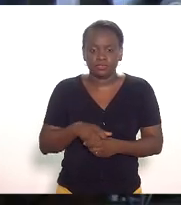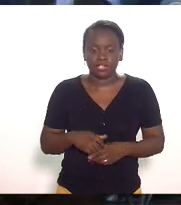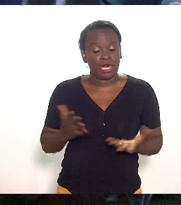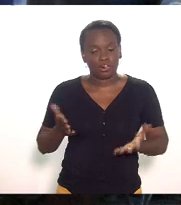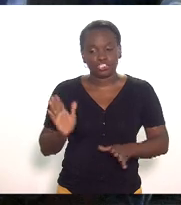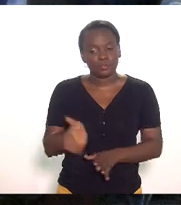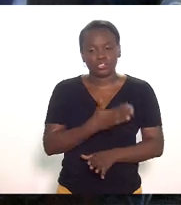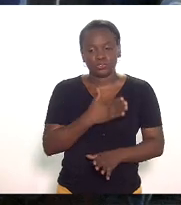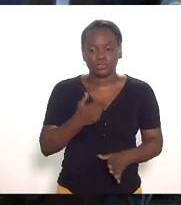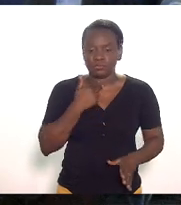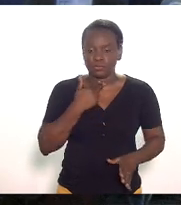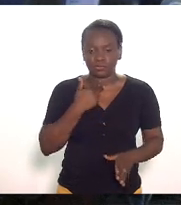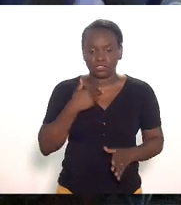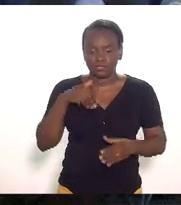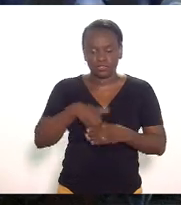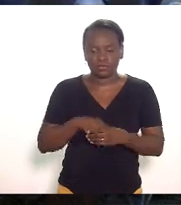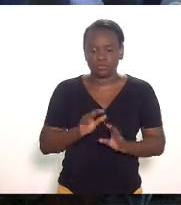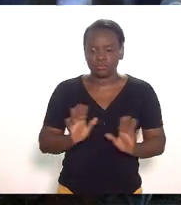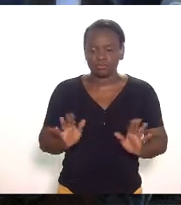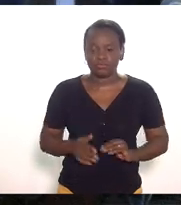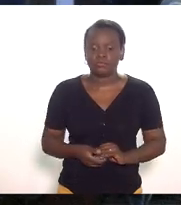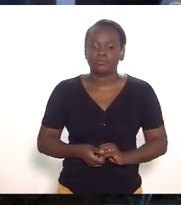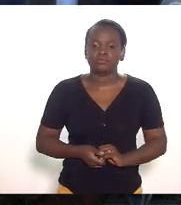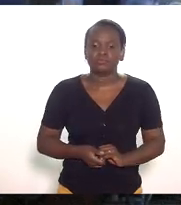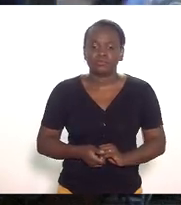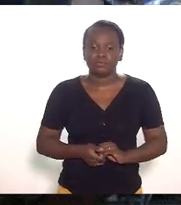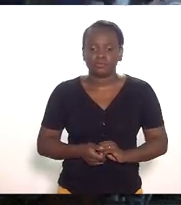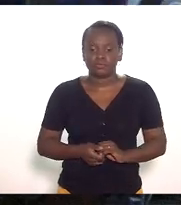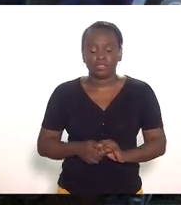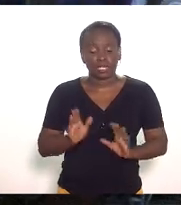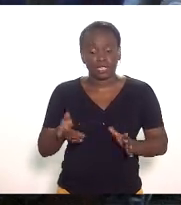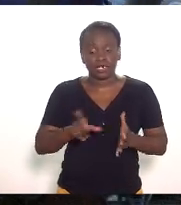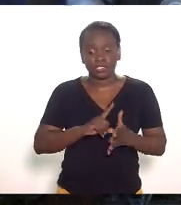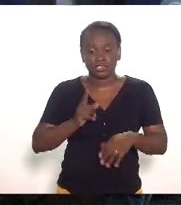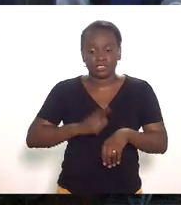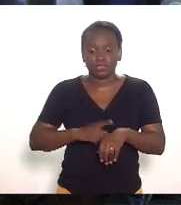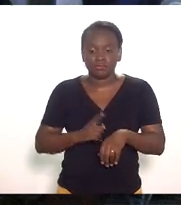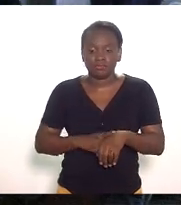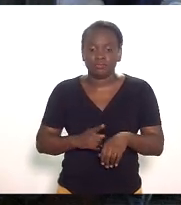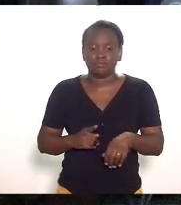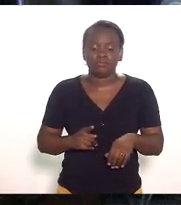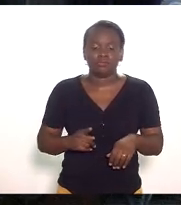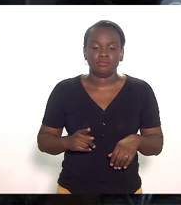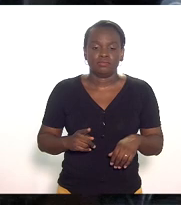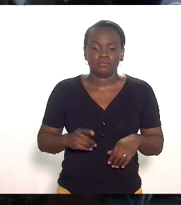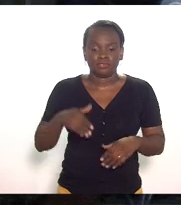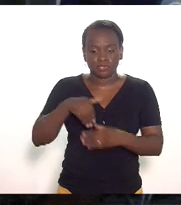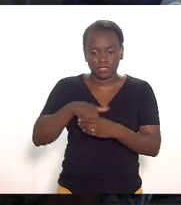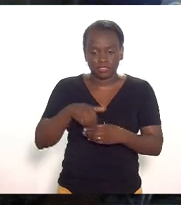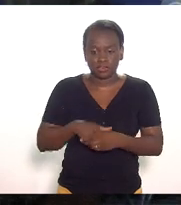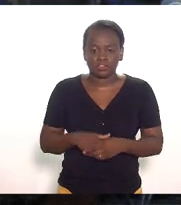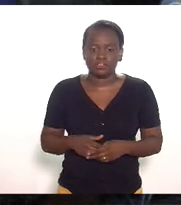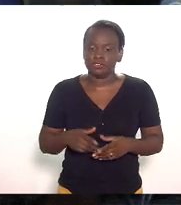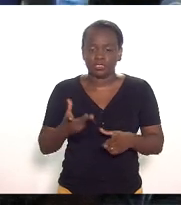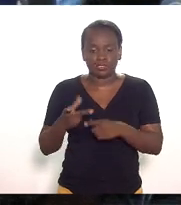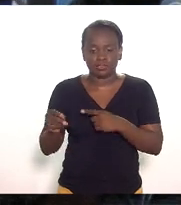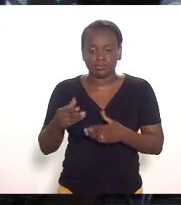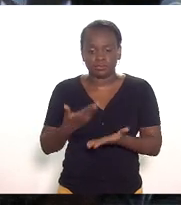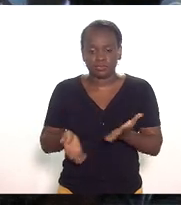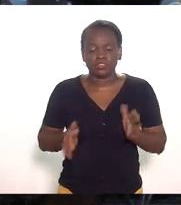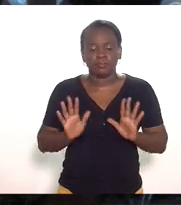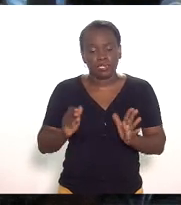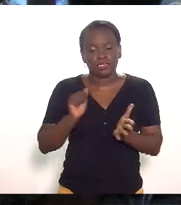passou, deputado. Pode consignar o voto, mas o voto divergente era no momento da votação. Voto vencido. Mas